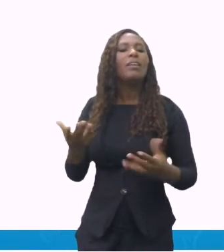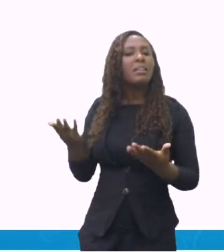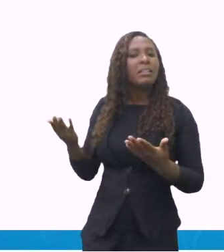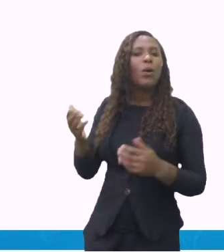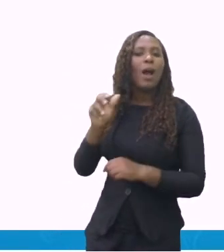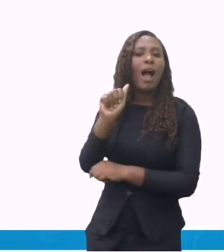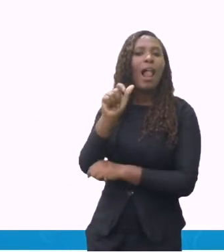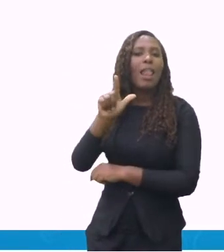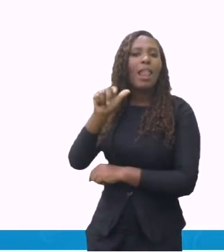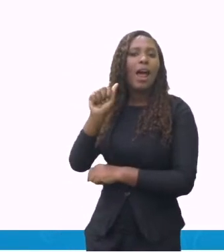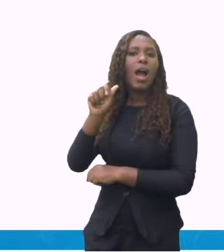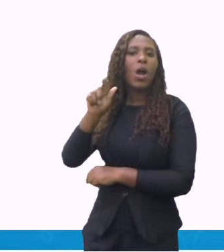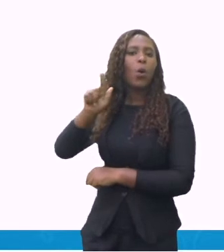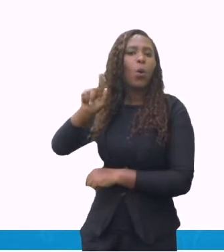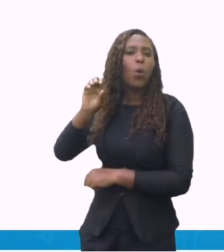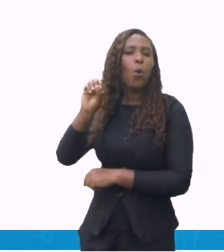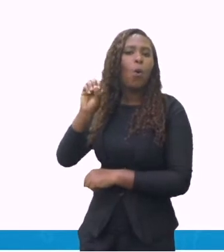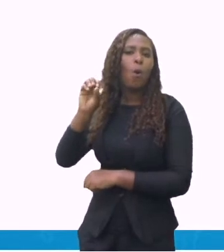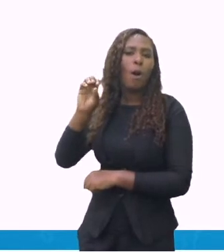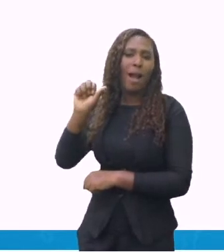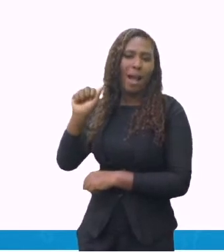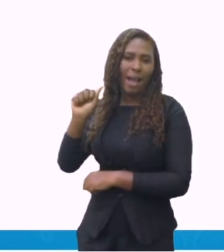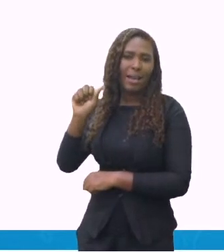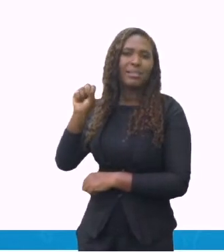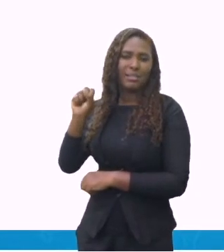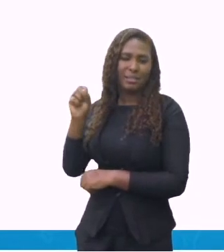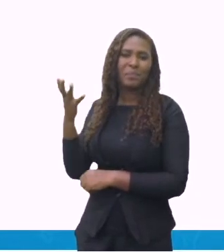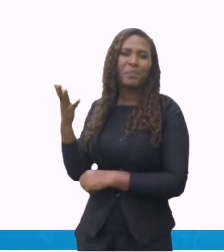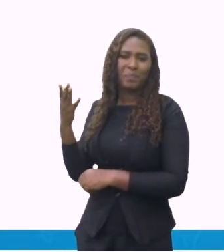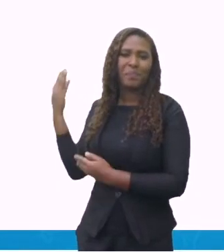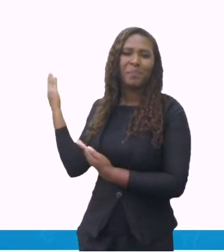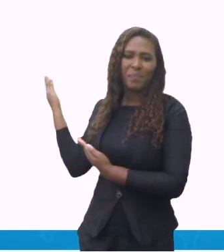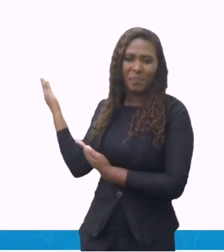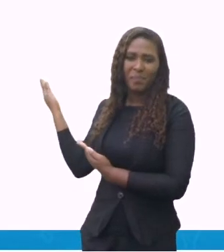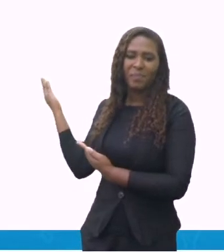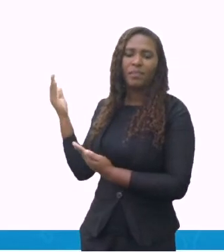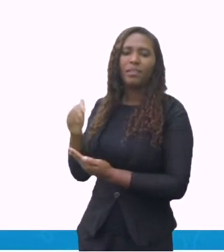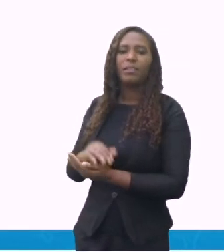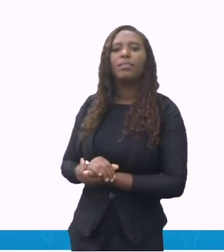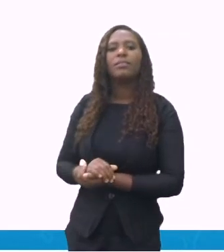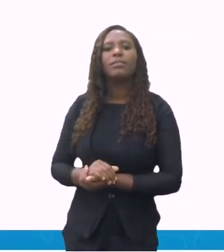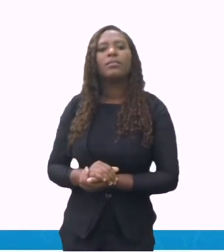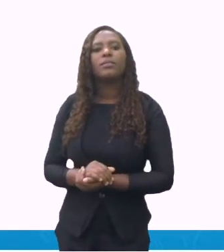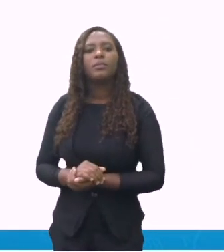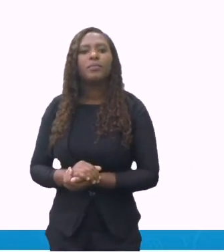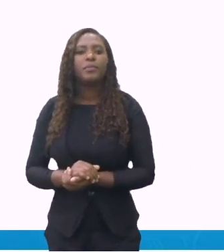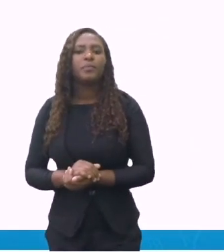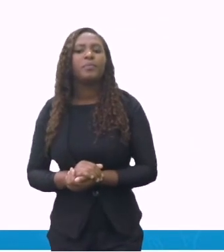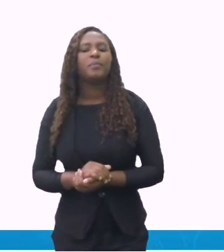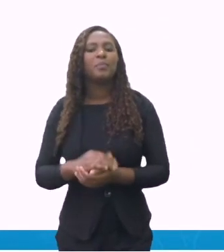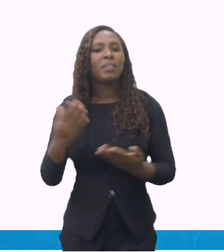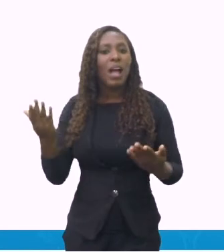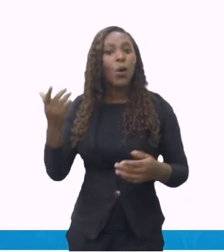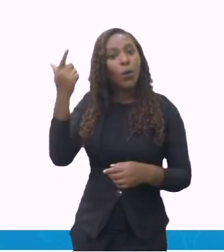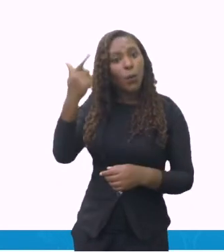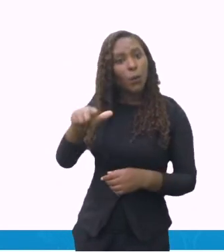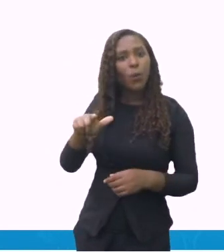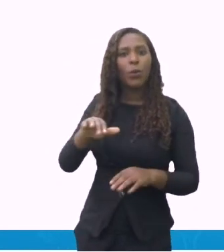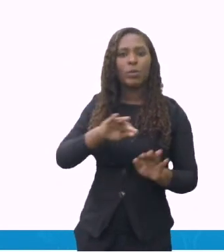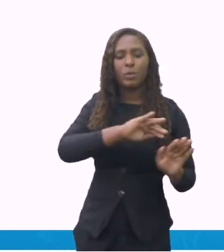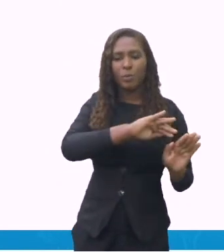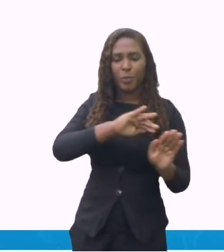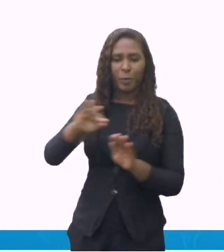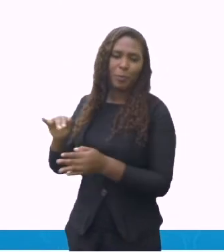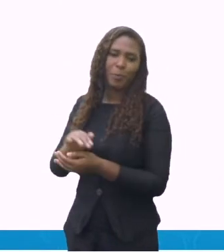tá? Então vamos para a nossa próxima rocha. Qual outro grupo? Magmática, sedimentar.